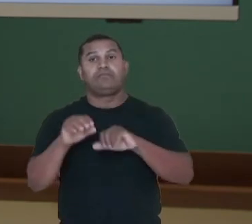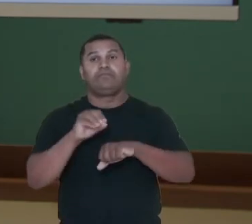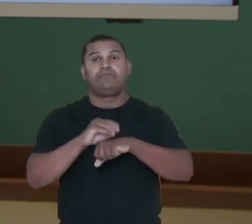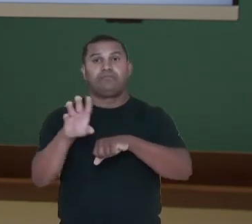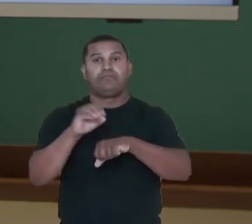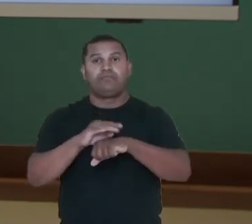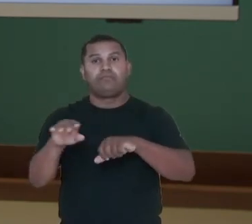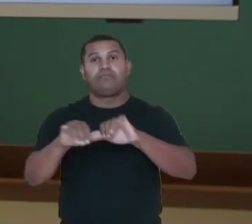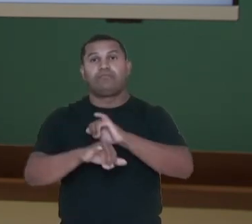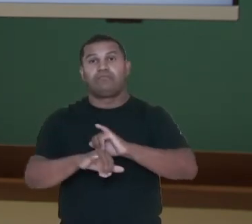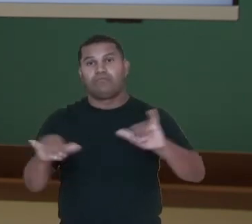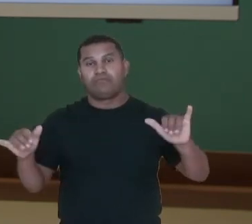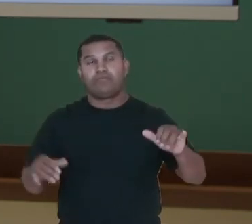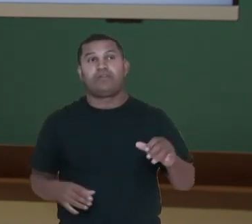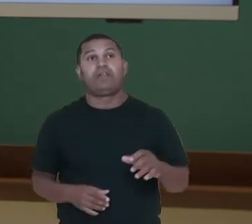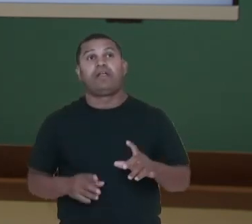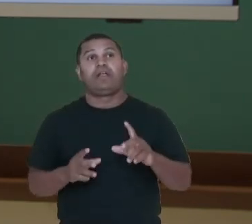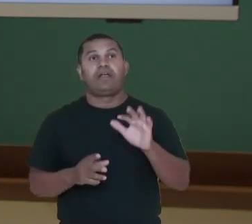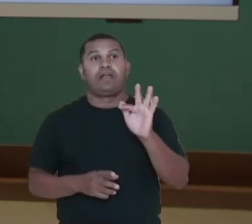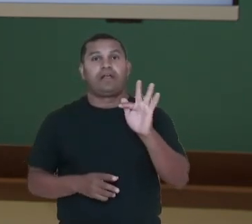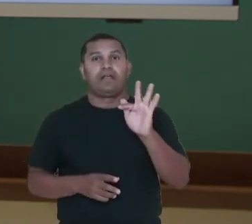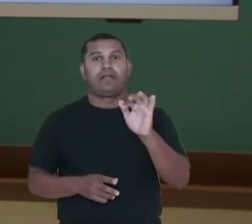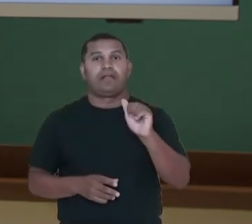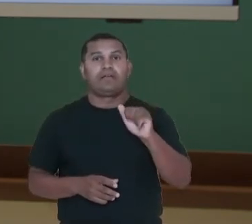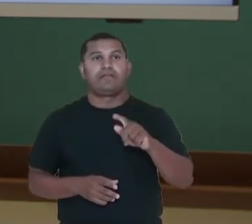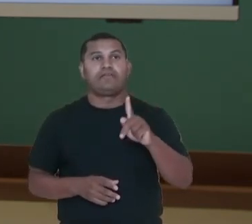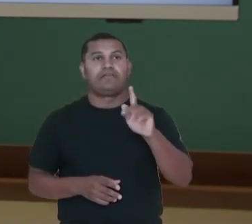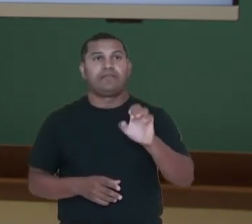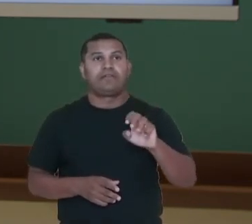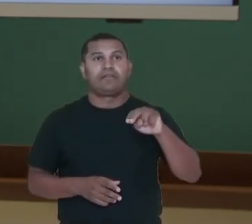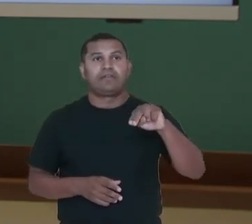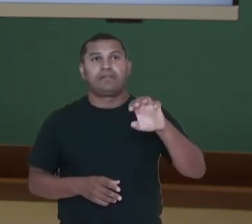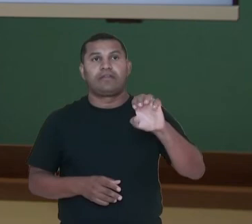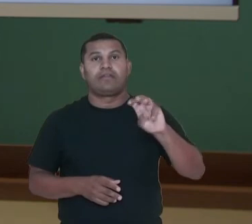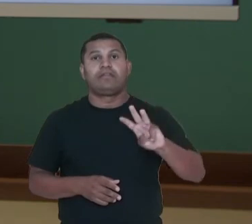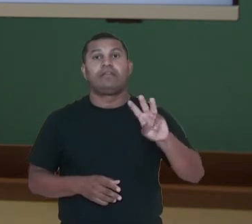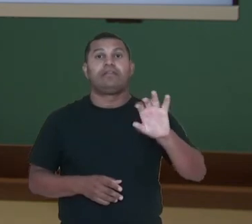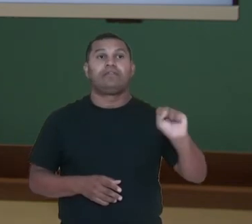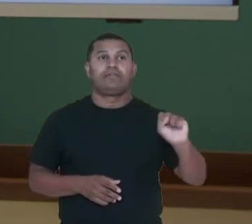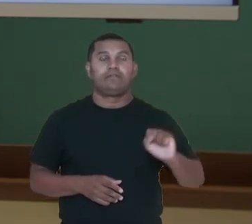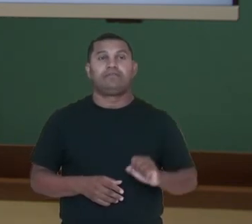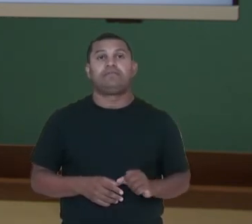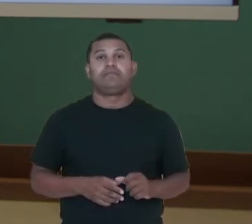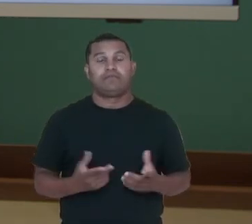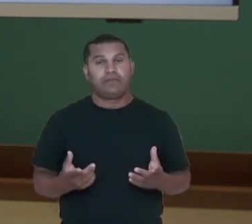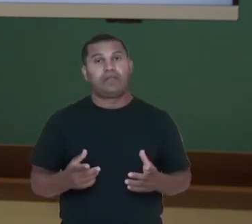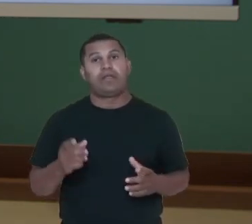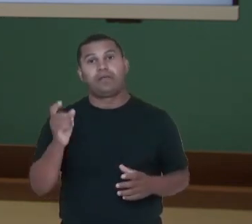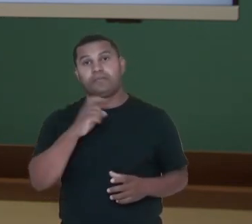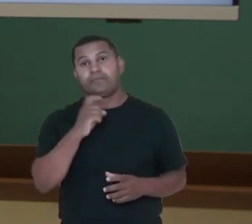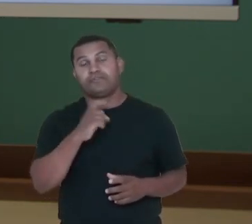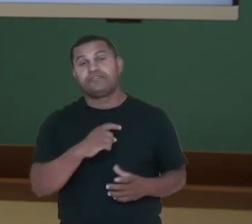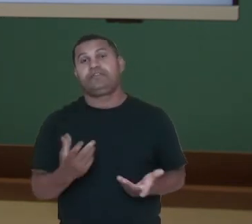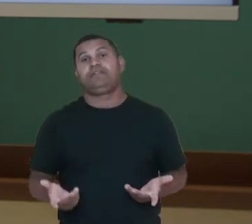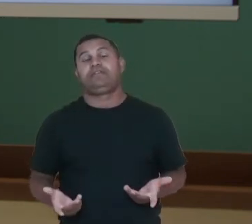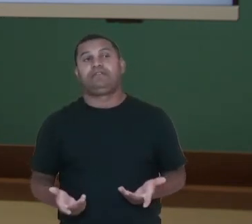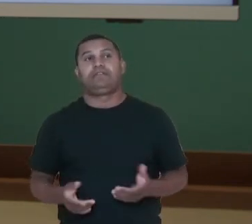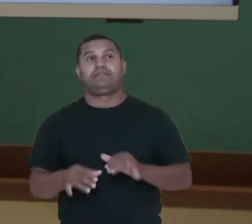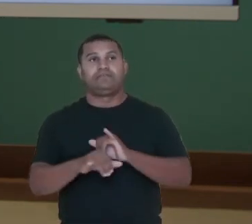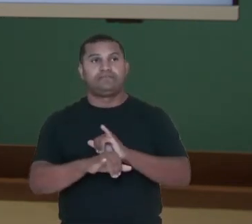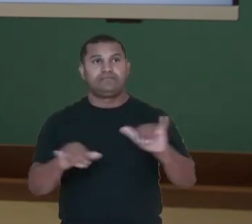falando sobre as vacinas, falando que elas poderiam dar problemas, né? E a Anvisa, que é o nosso órgão regulador, ele